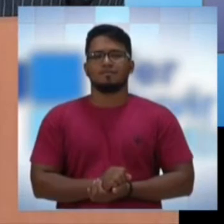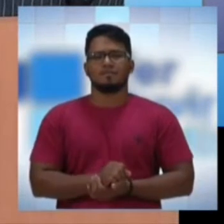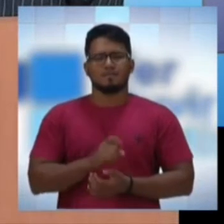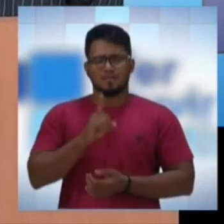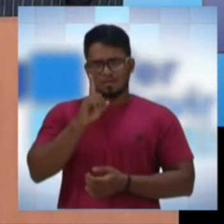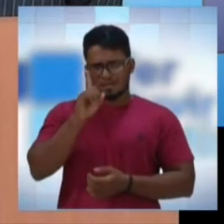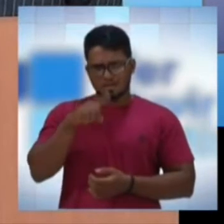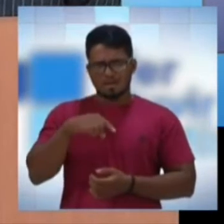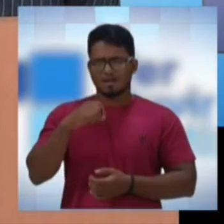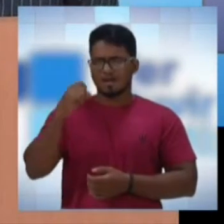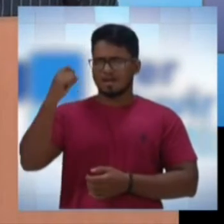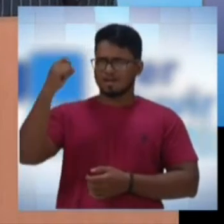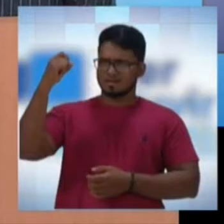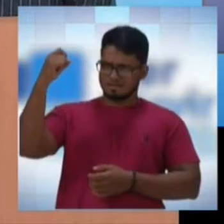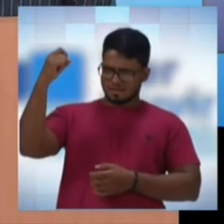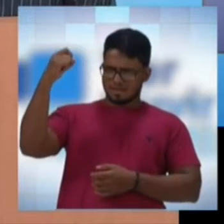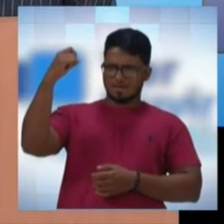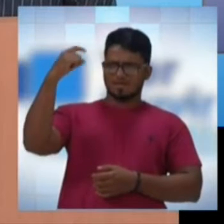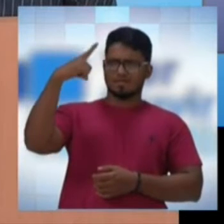amor é